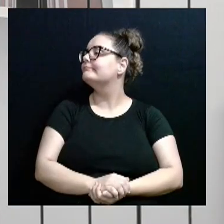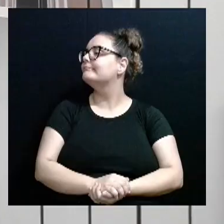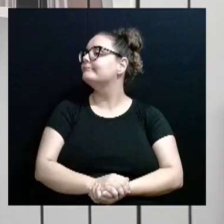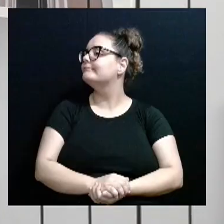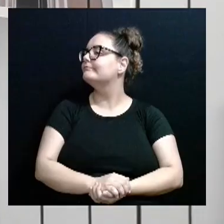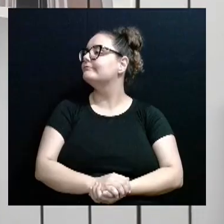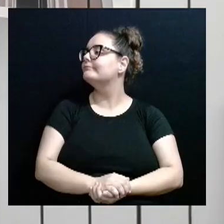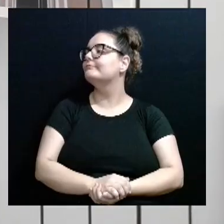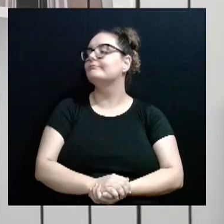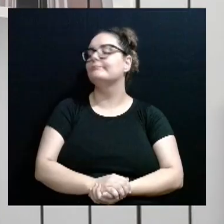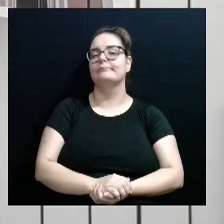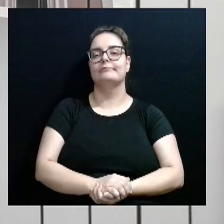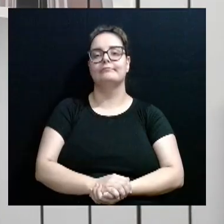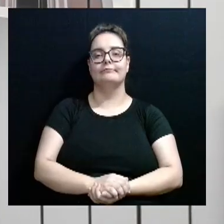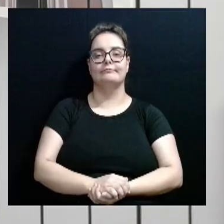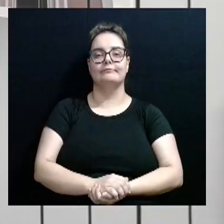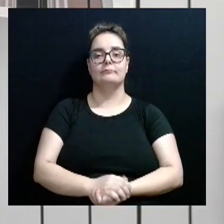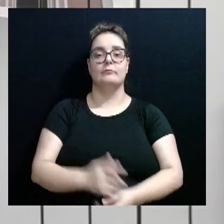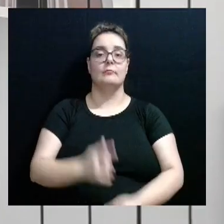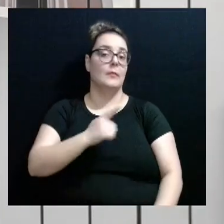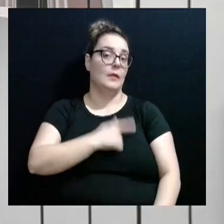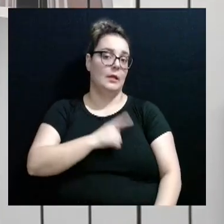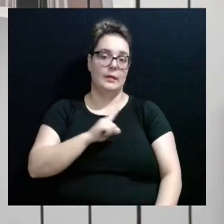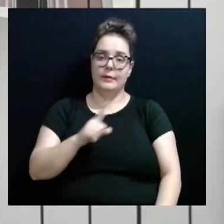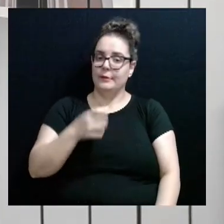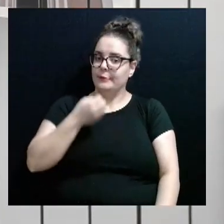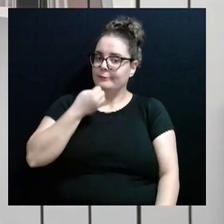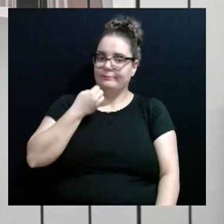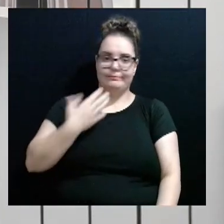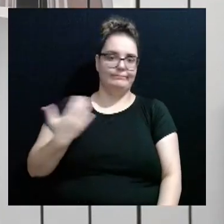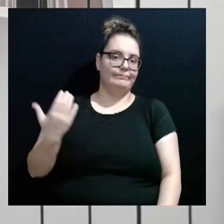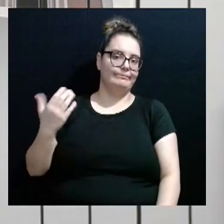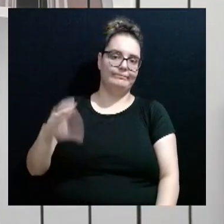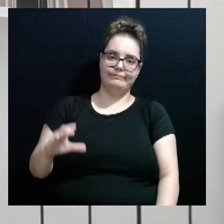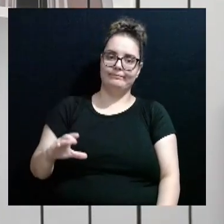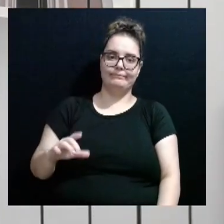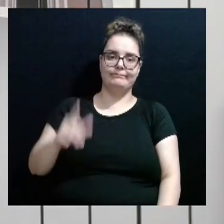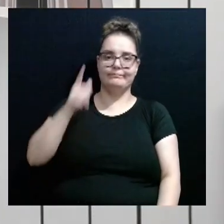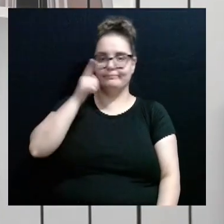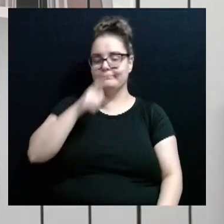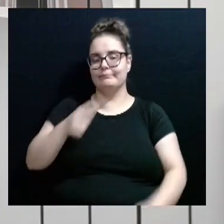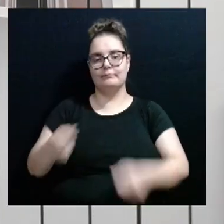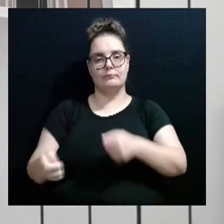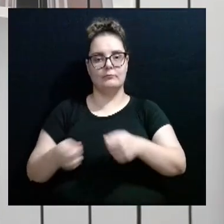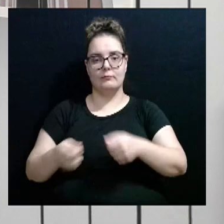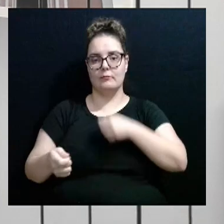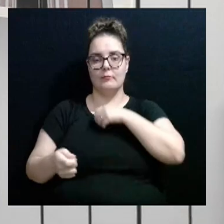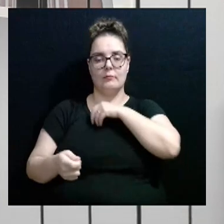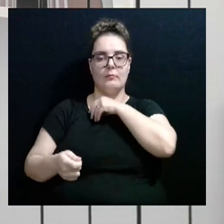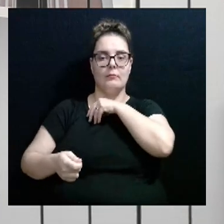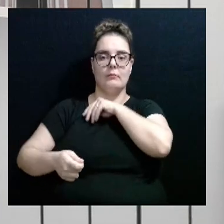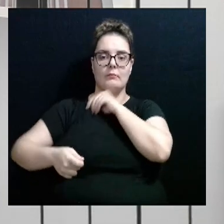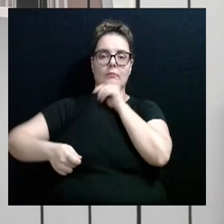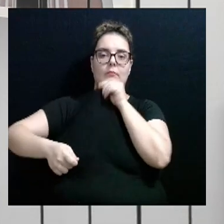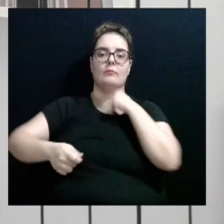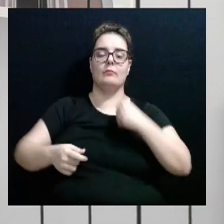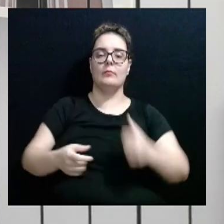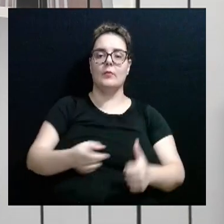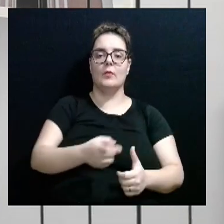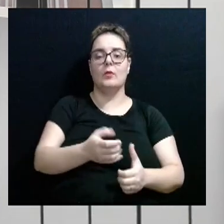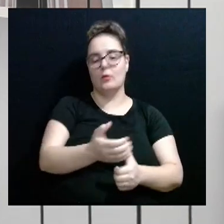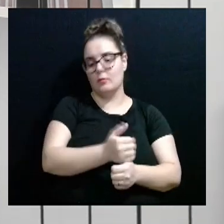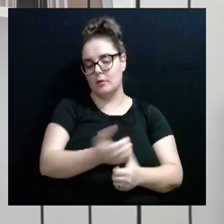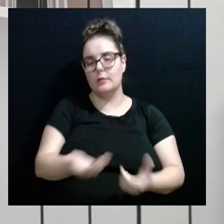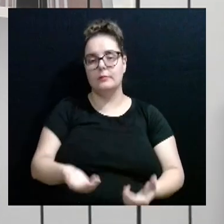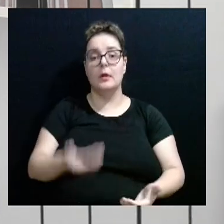O Guarani não fez uma boa estreia, não conseguiu dominar o adversário em casa. É verdade que perdeu 2 oportunidades,